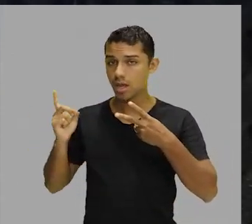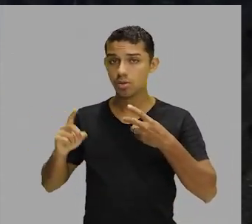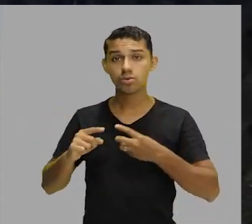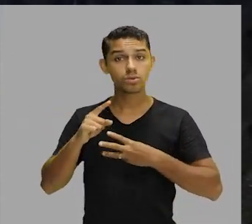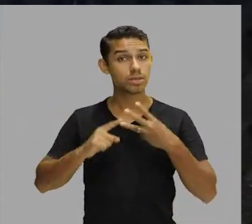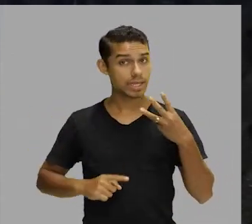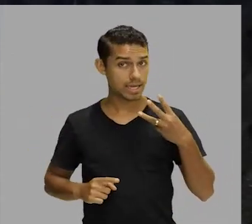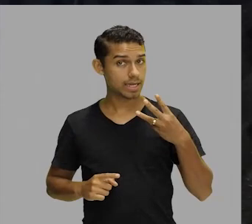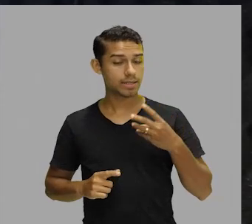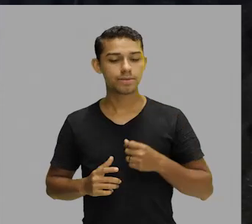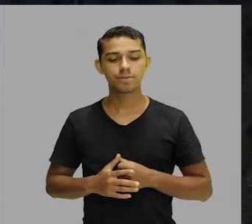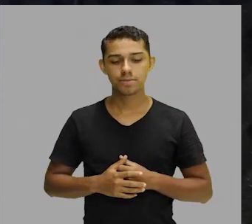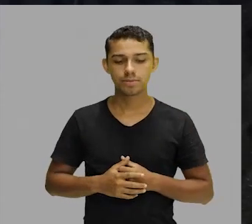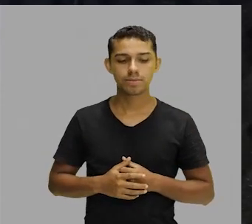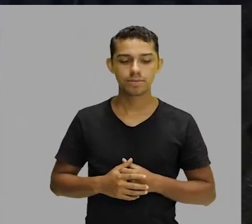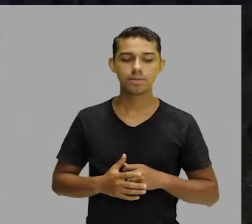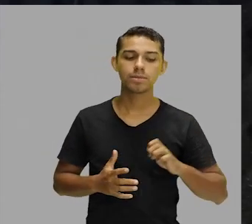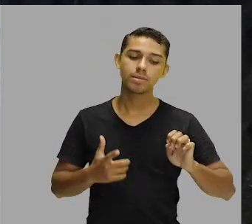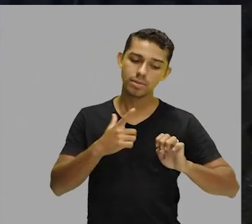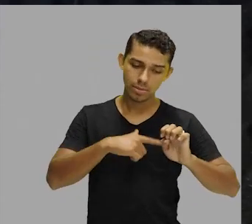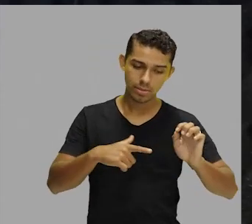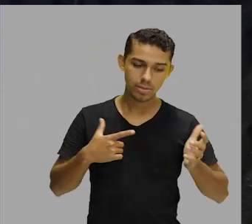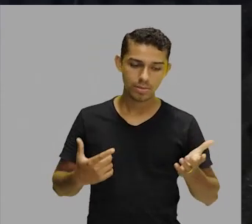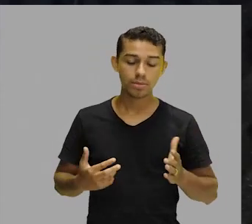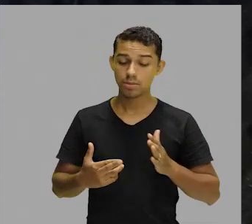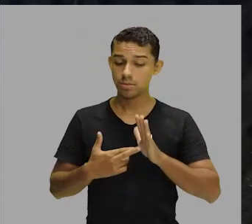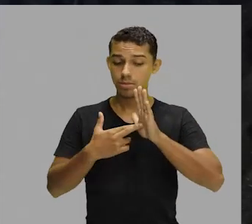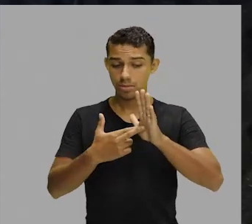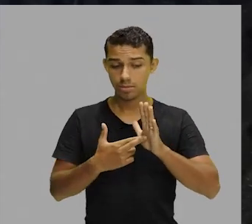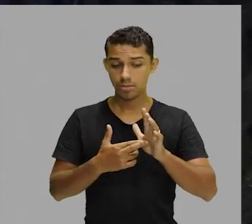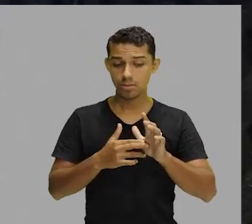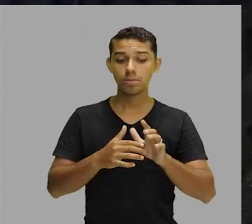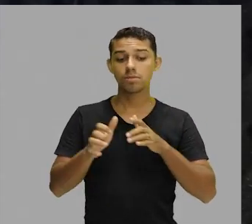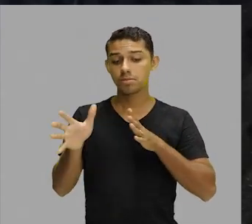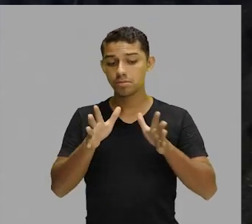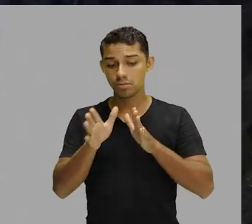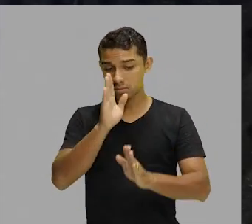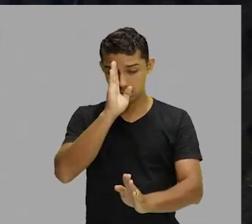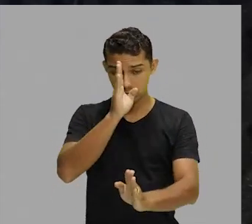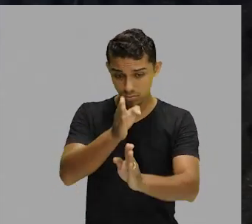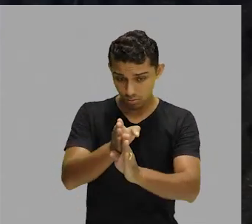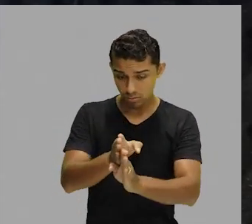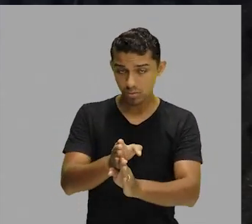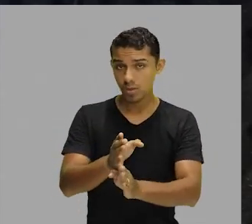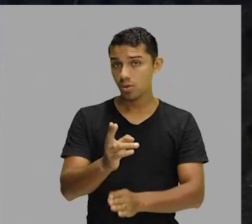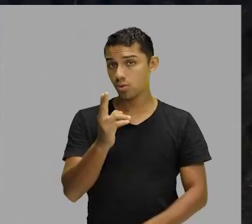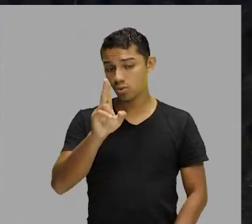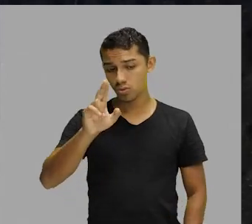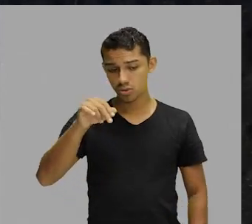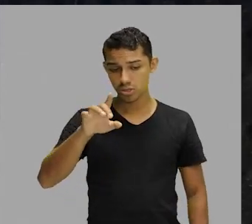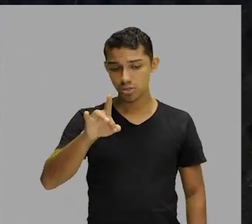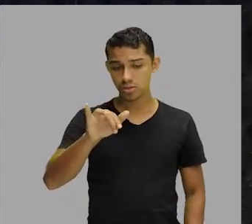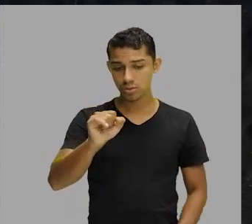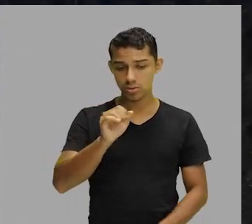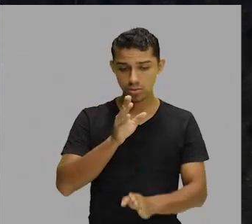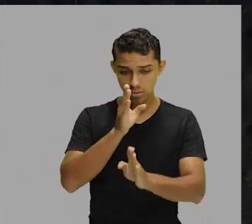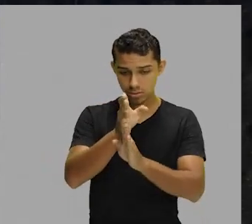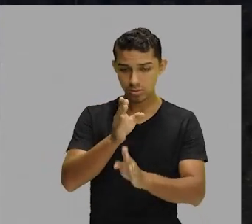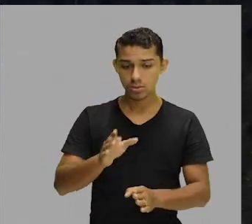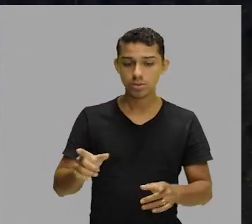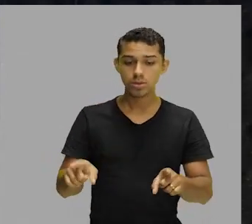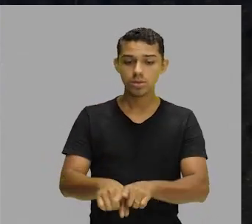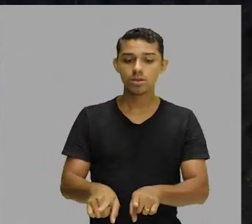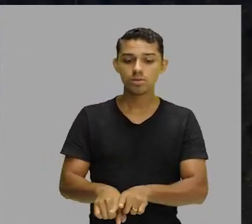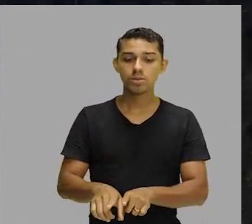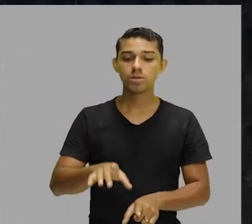3. E letra E, retrata o fluxo unidirecional e decrescente, tá? Aqui um pequeno